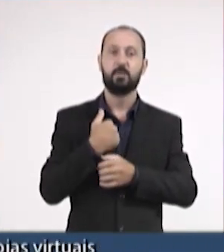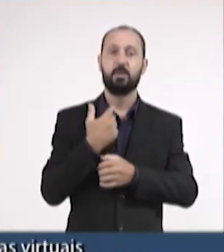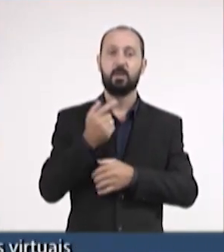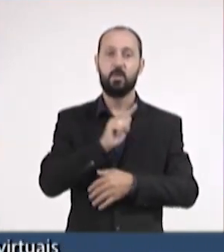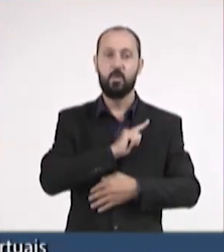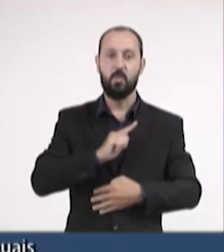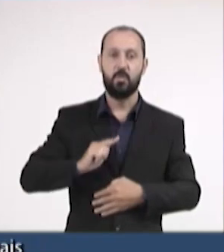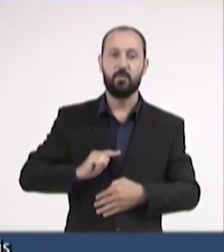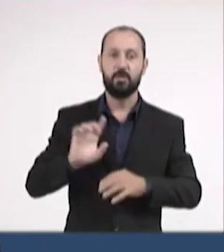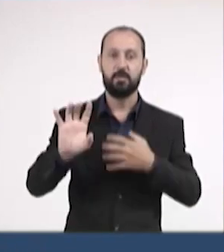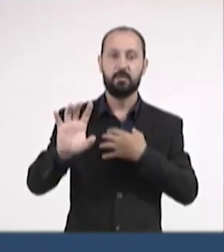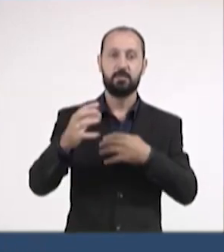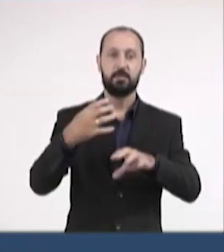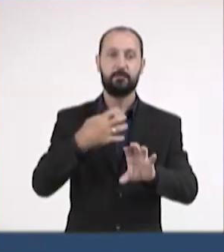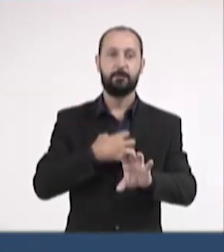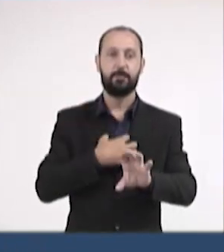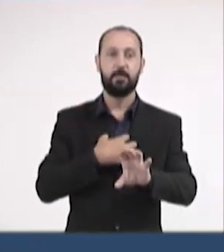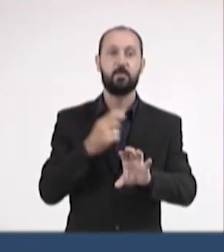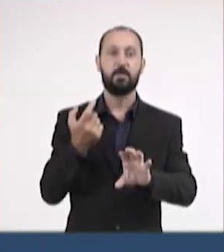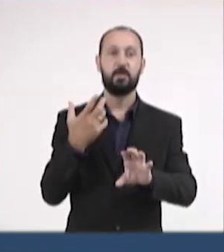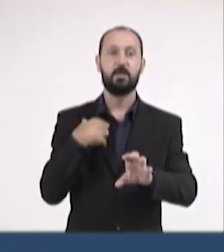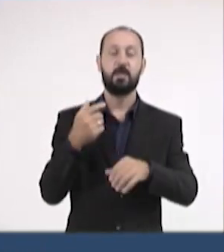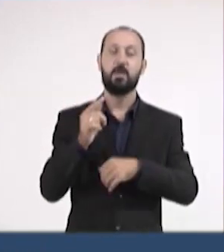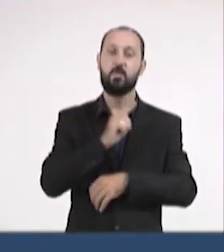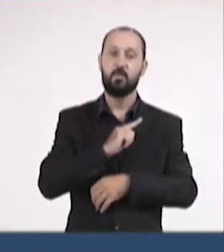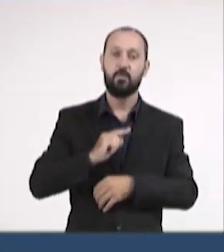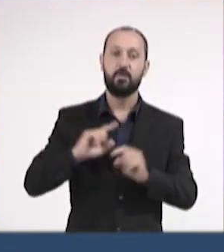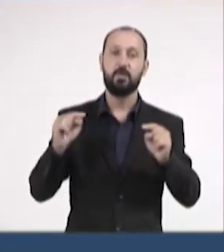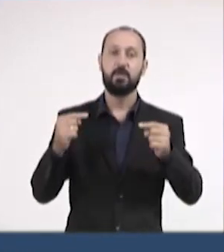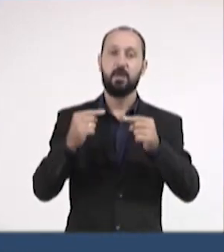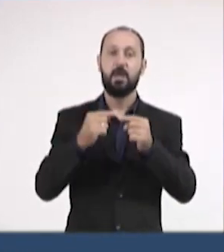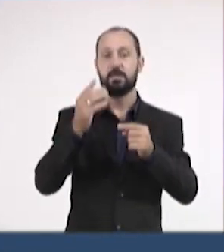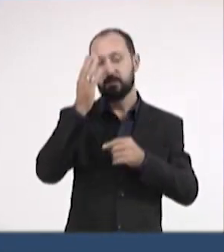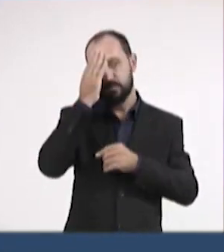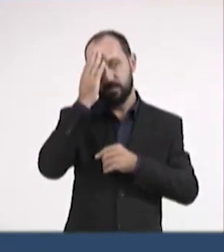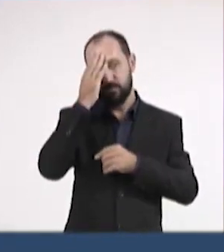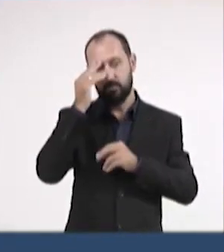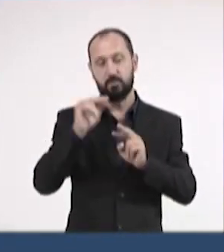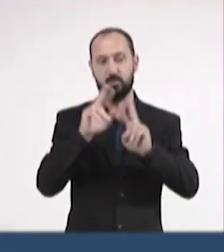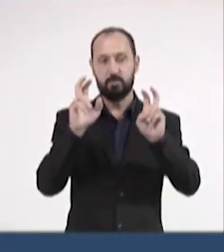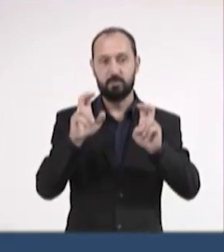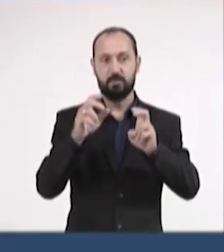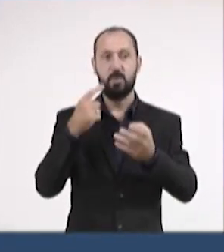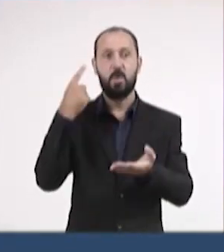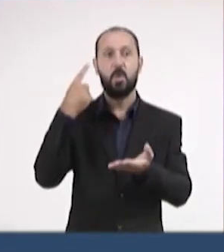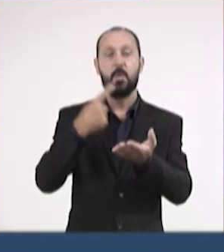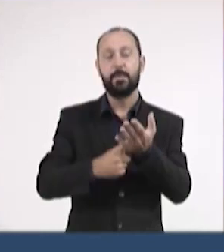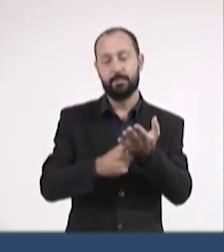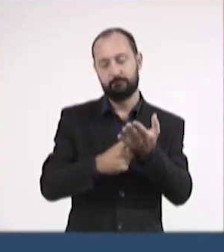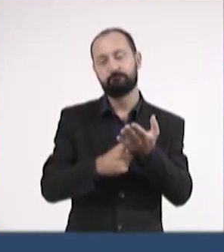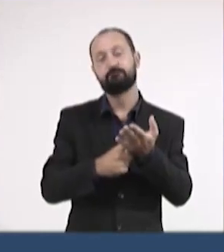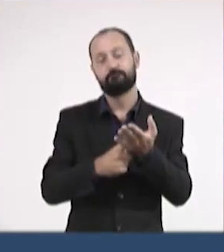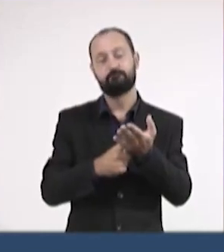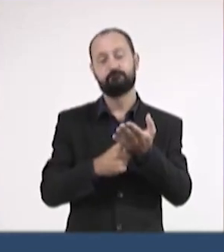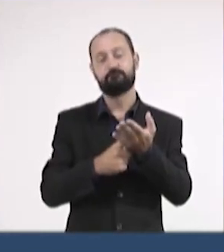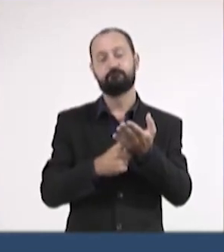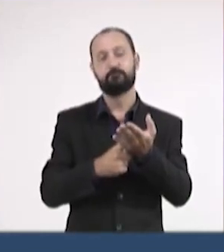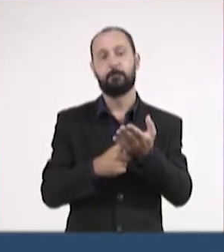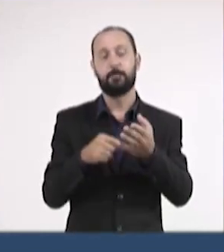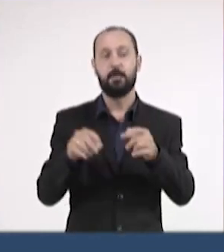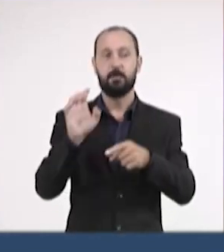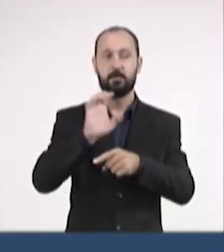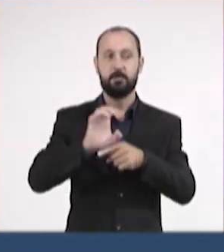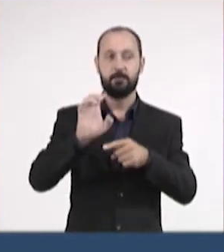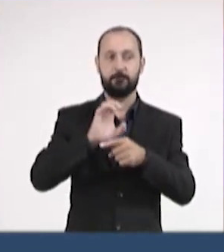governos sensíveis, nós queremos governos comprometidos com nossas pautas. E comprometimento no